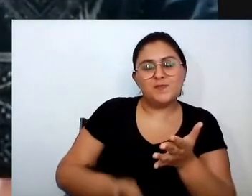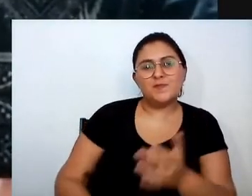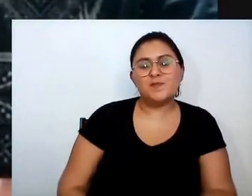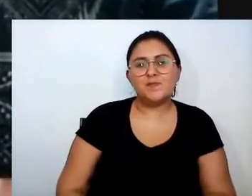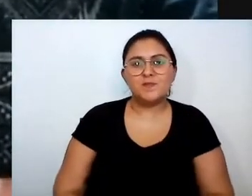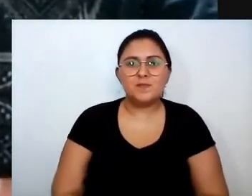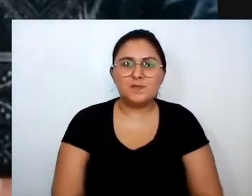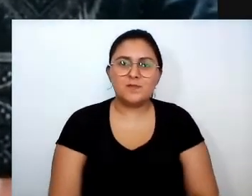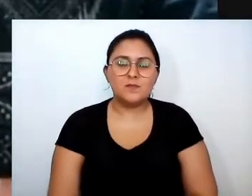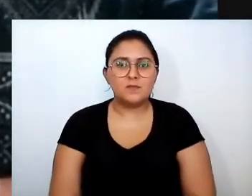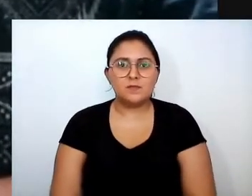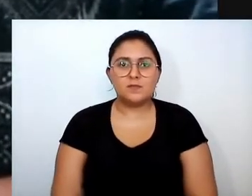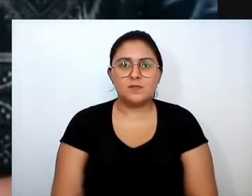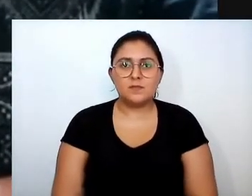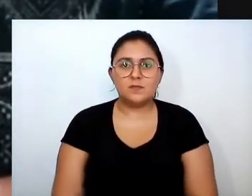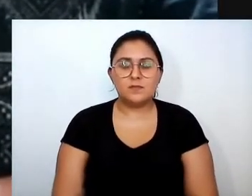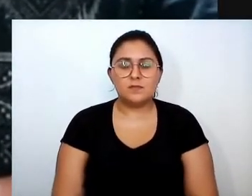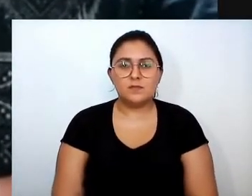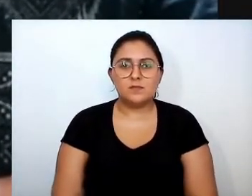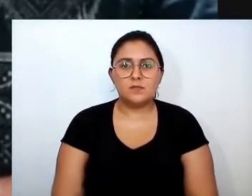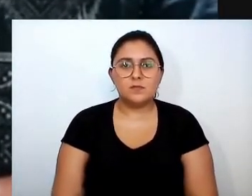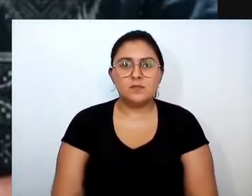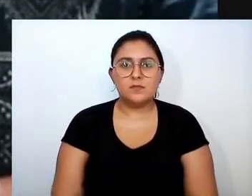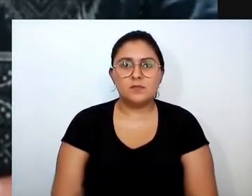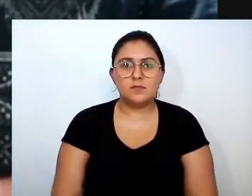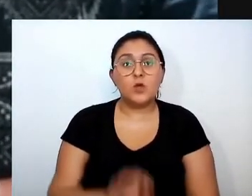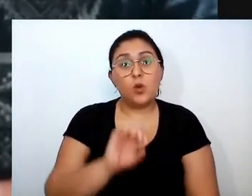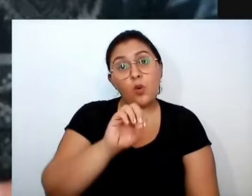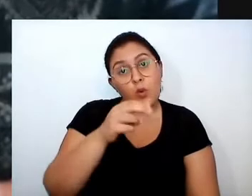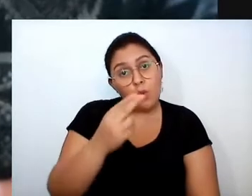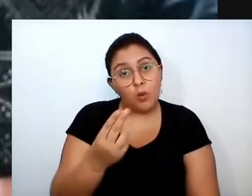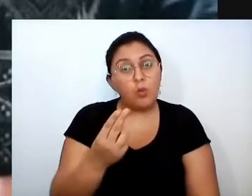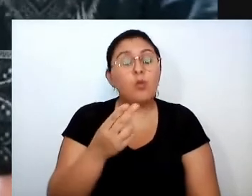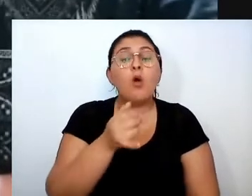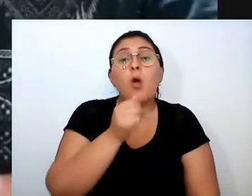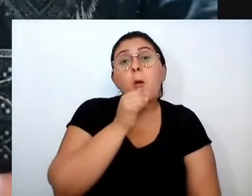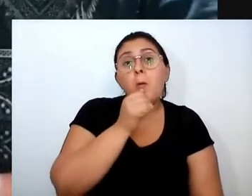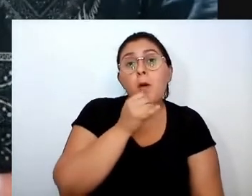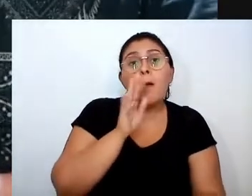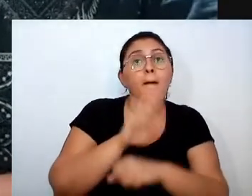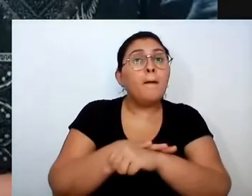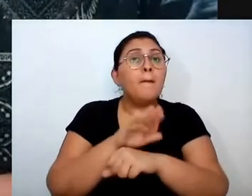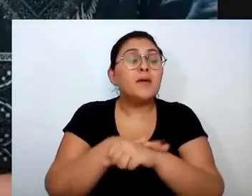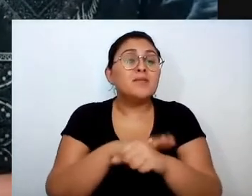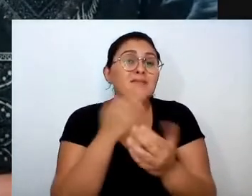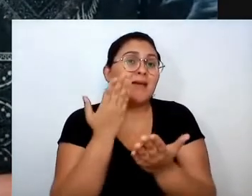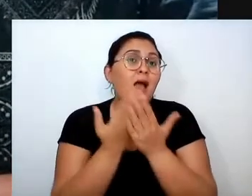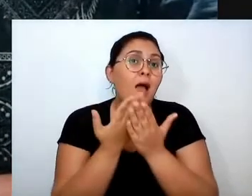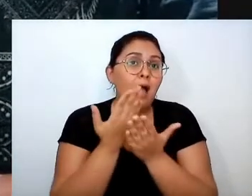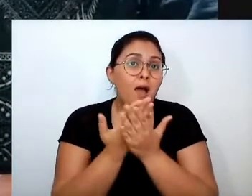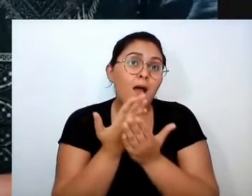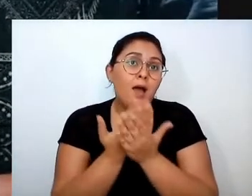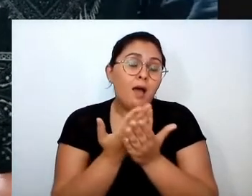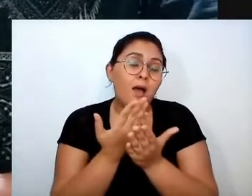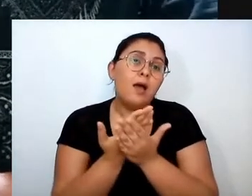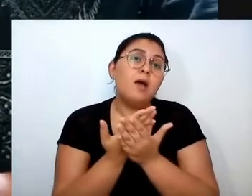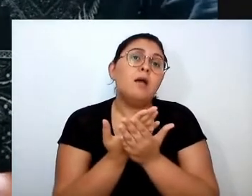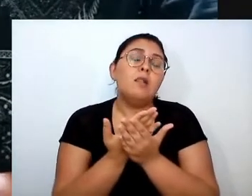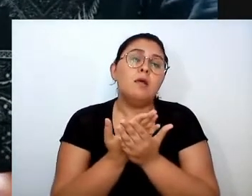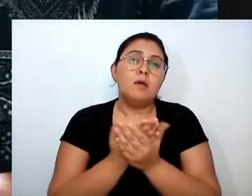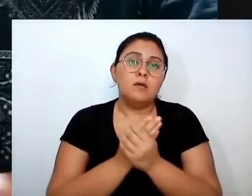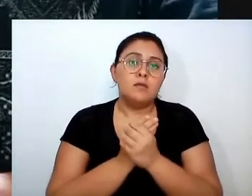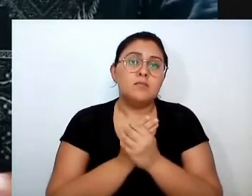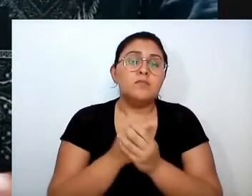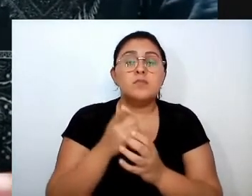equipamentos para utilizar, se precisar em aula, né? São, os, são os materiais como